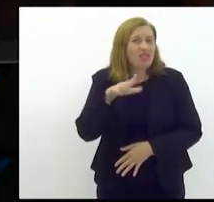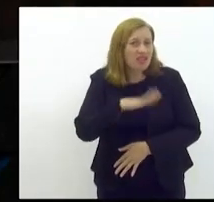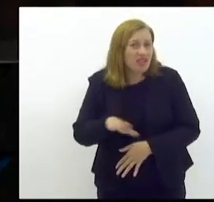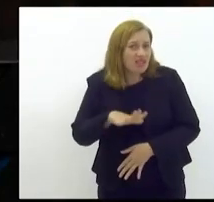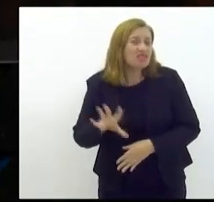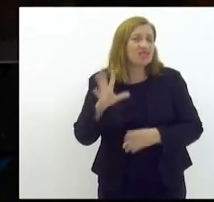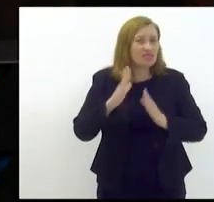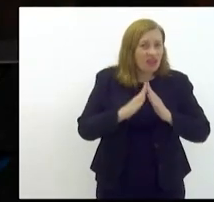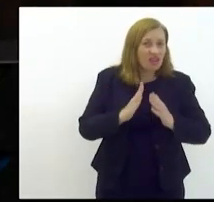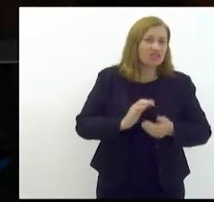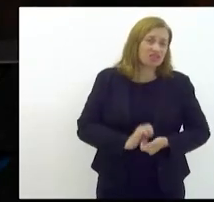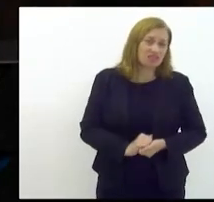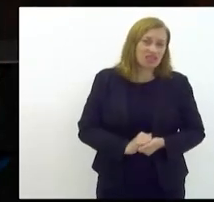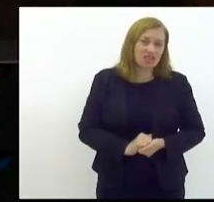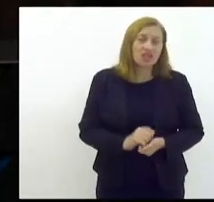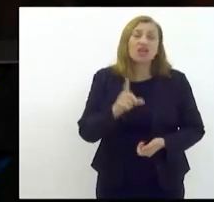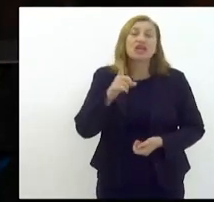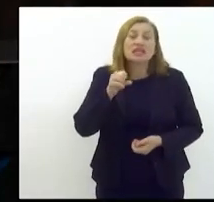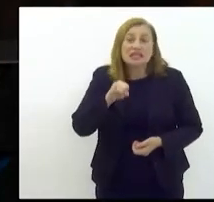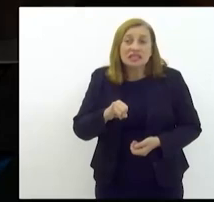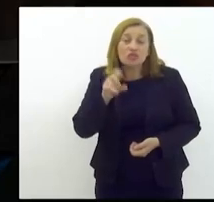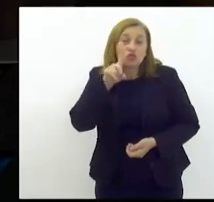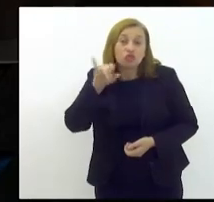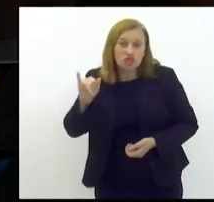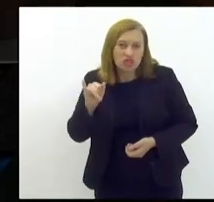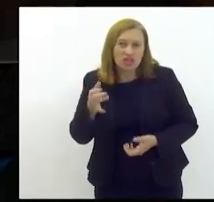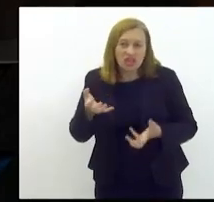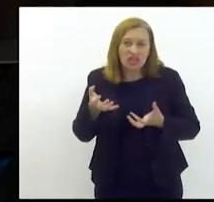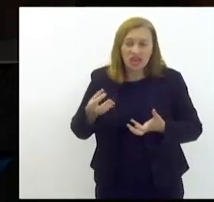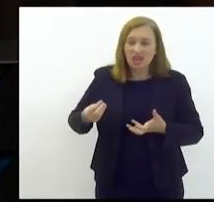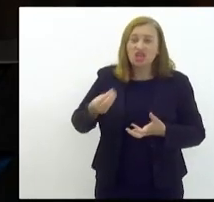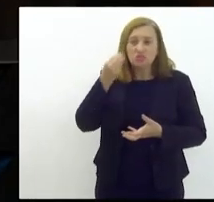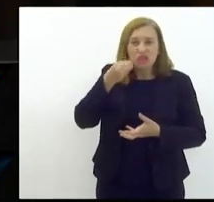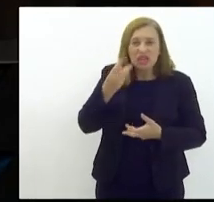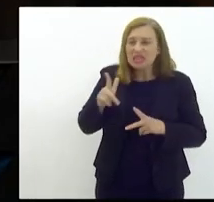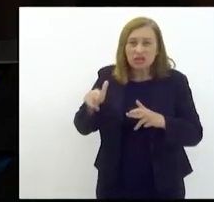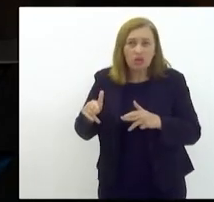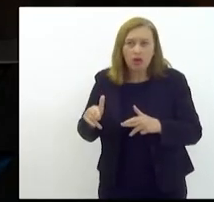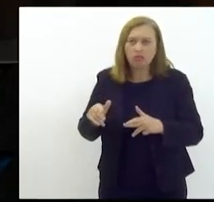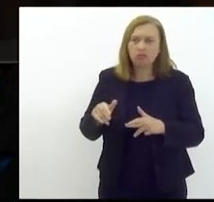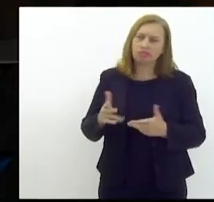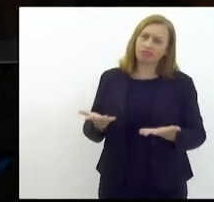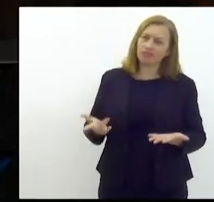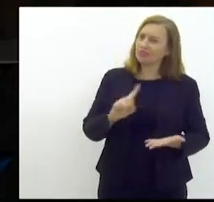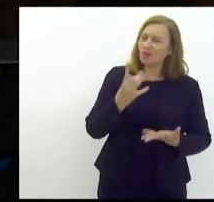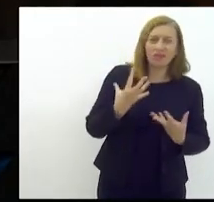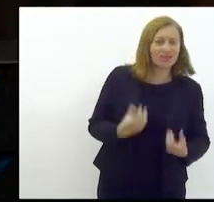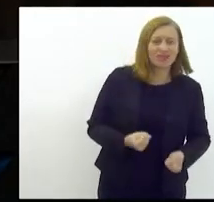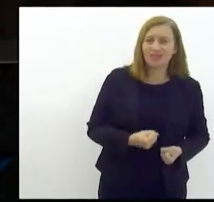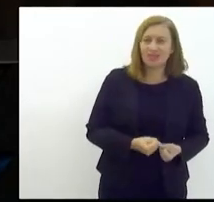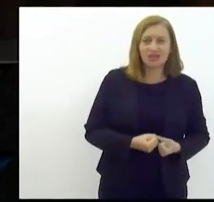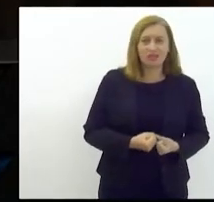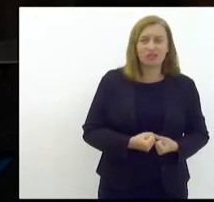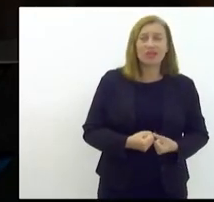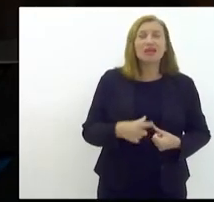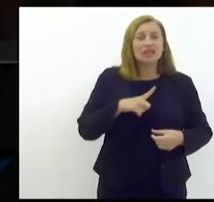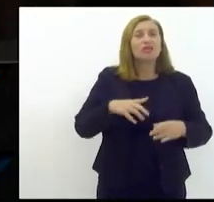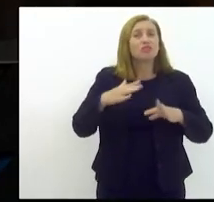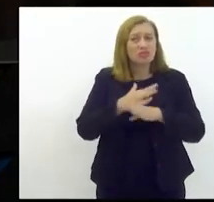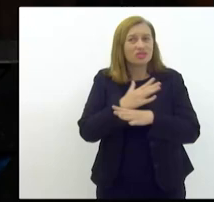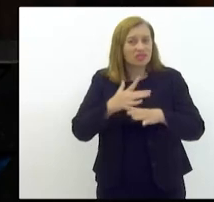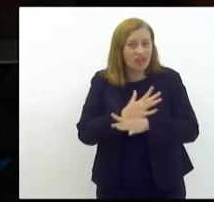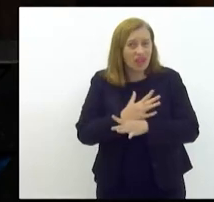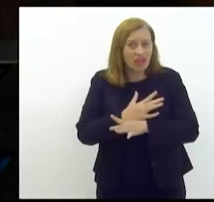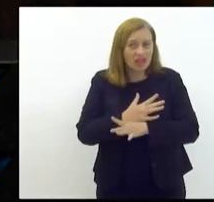ente querido se um dia quer passar por uma situação dessa é inaceitável nós temos uma cidade